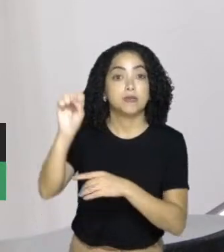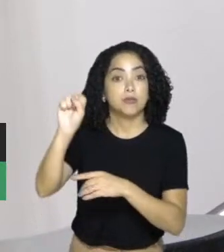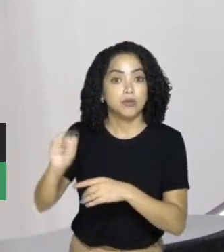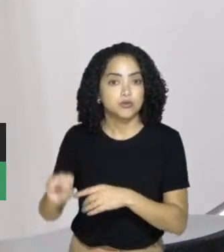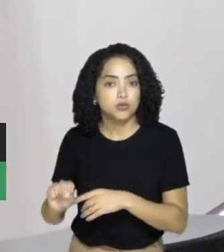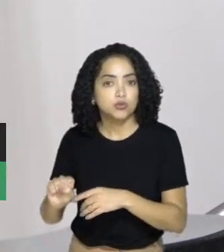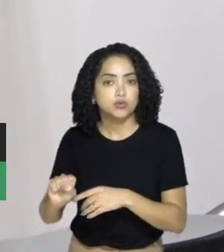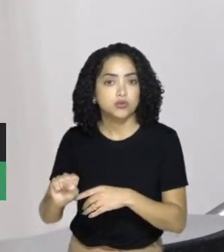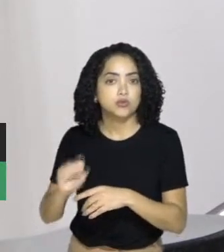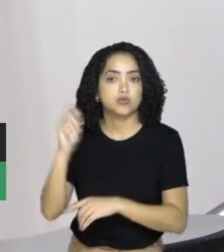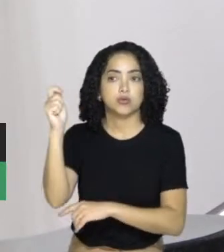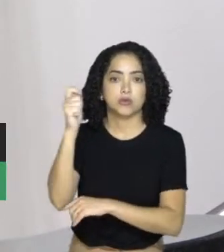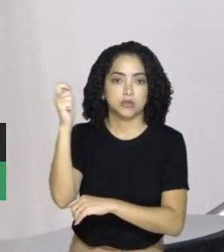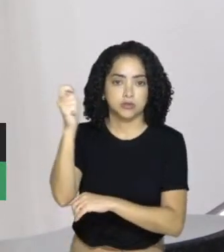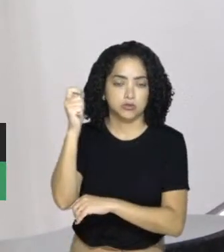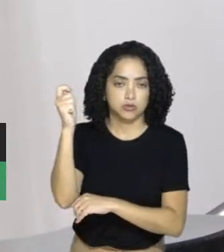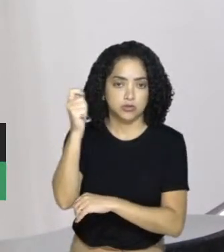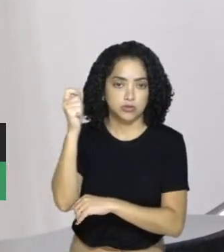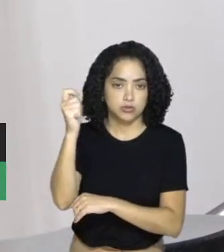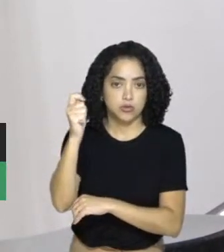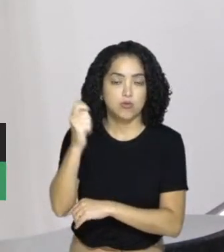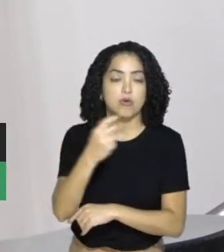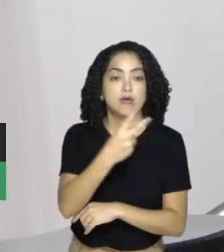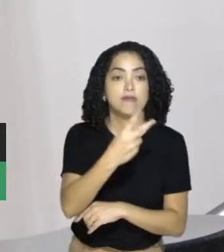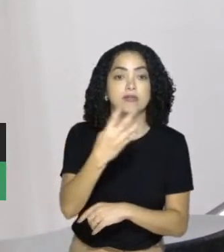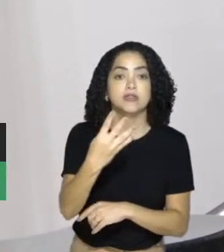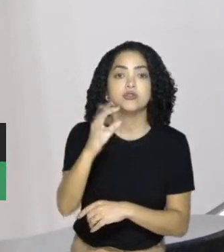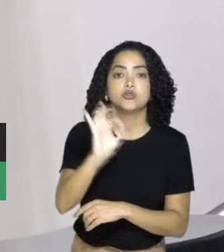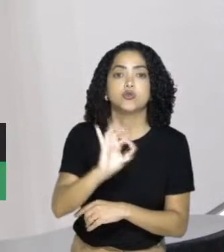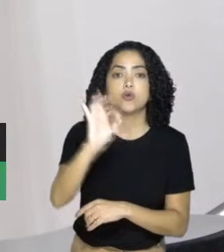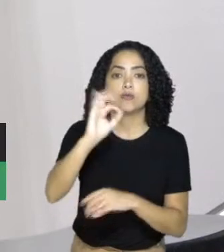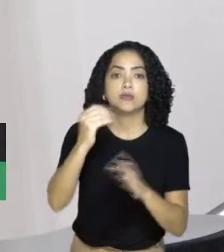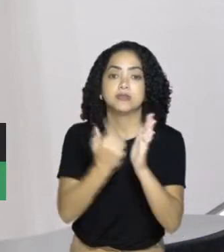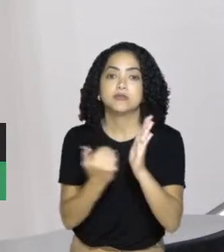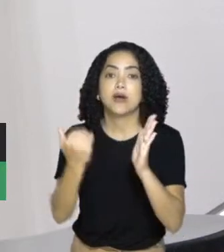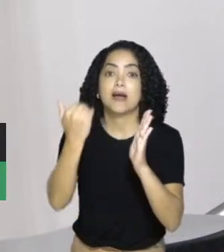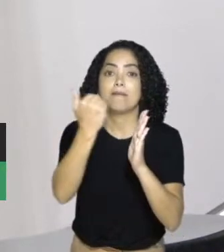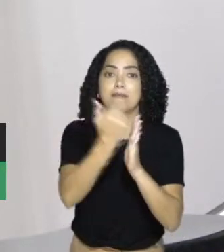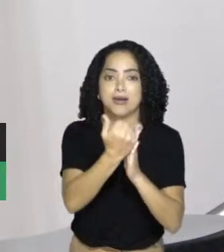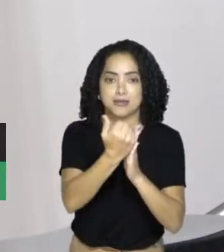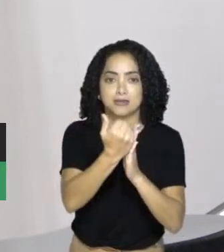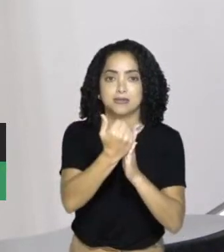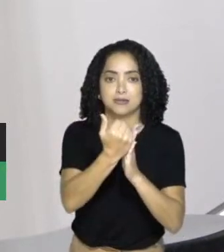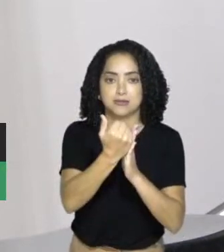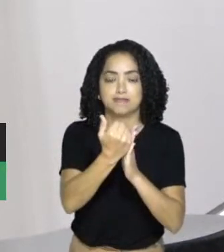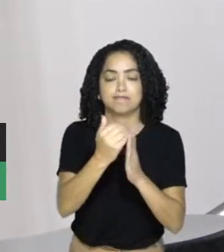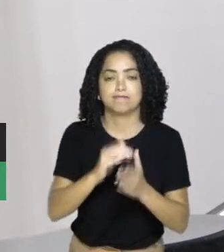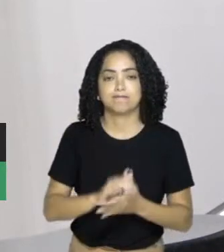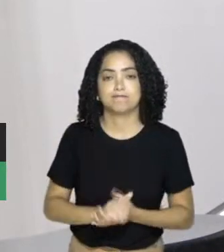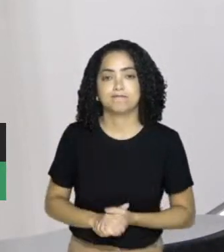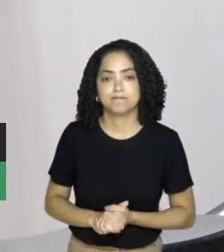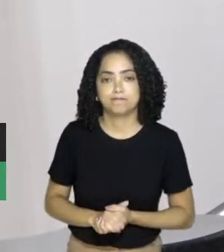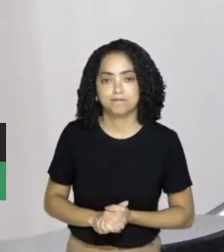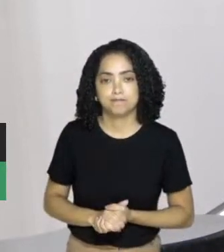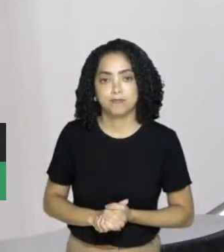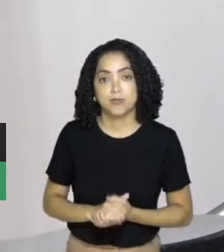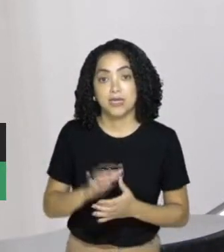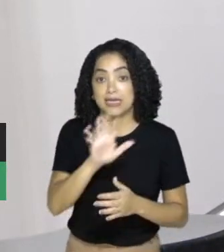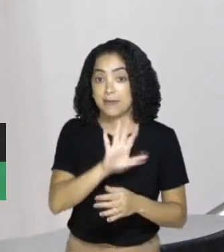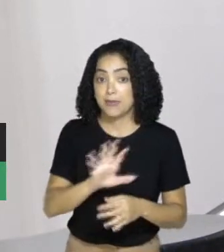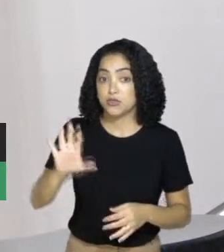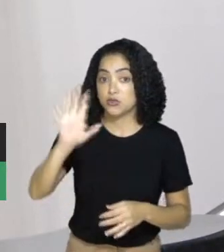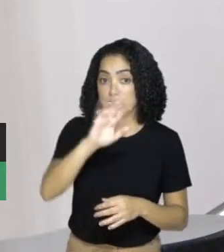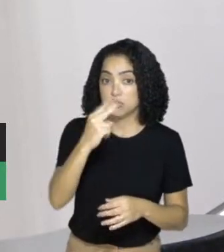com um percentual de 24% maior, inclusive, do que a média nacional, que é de